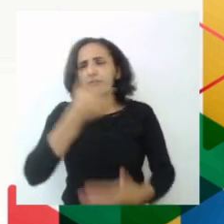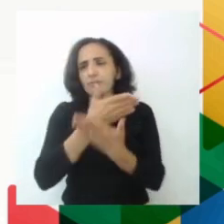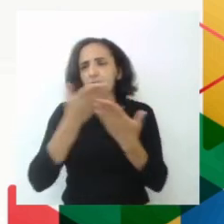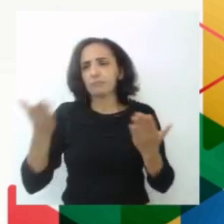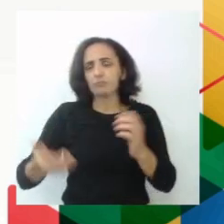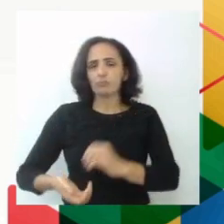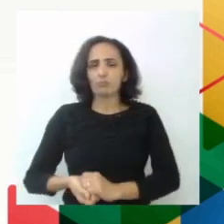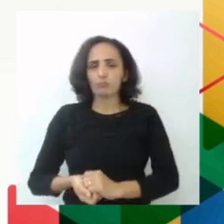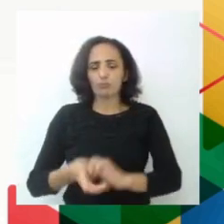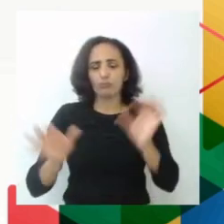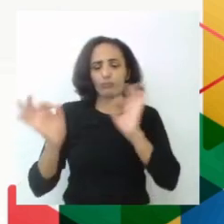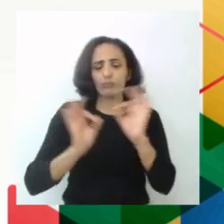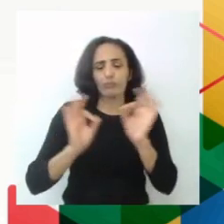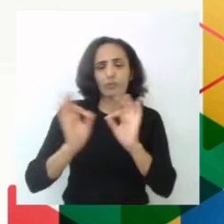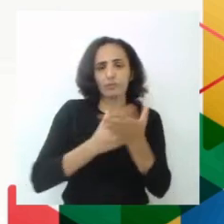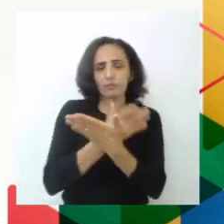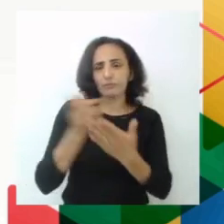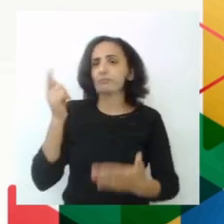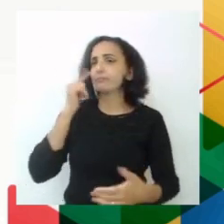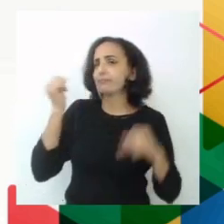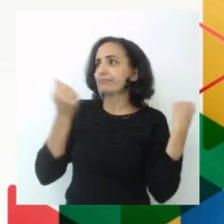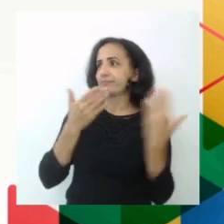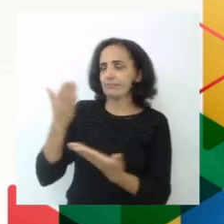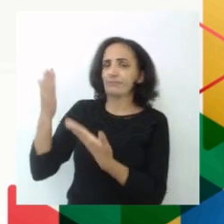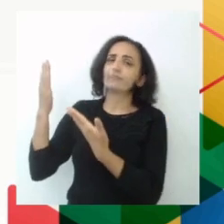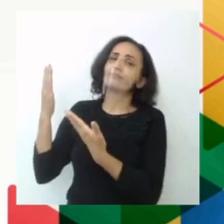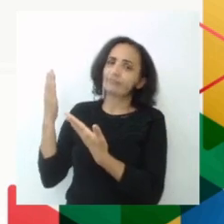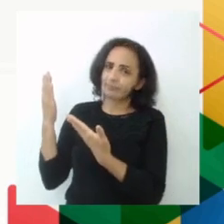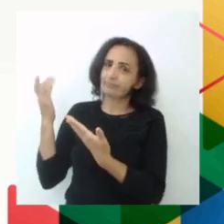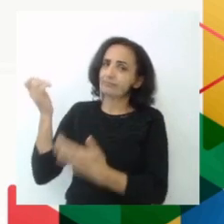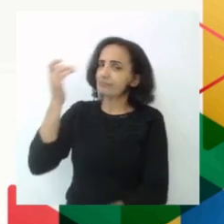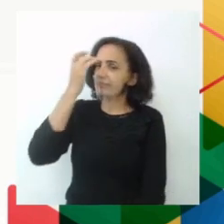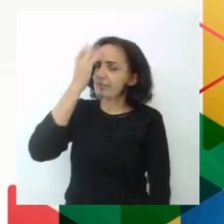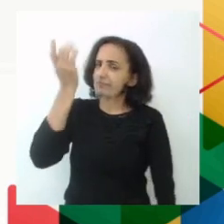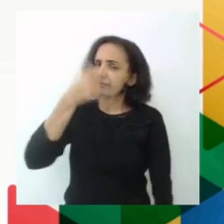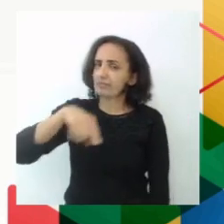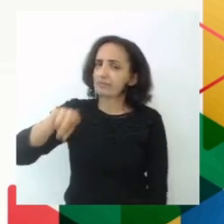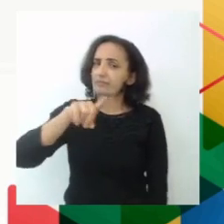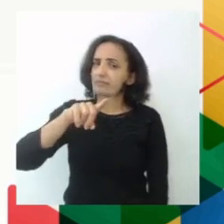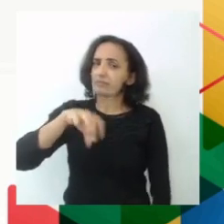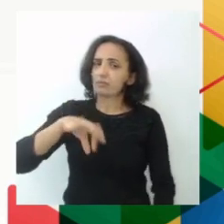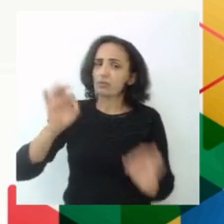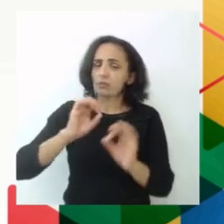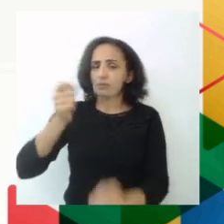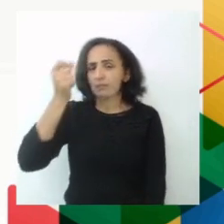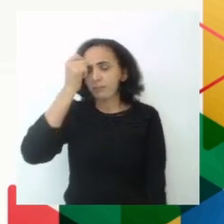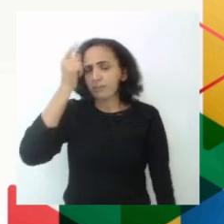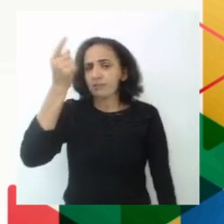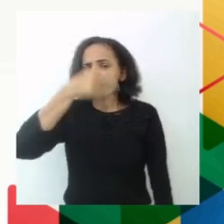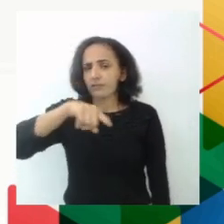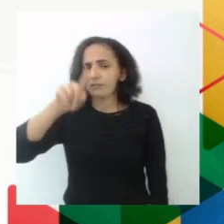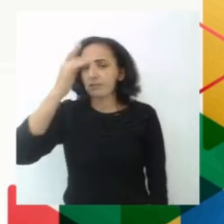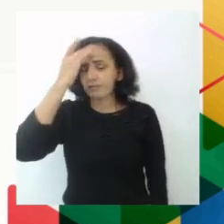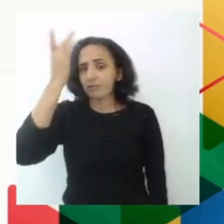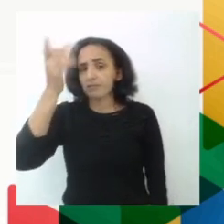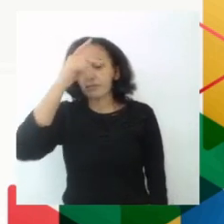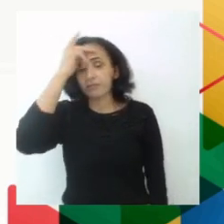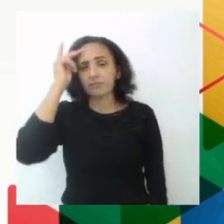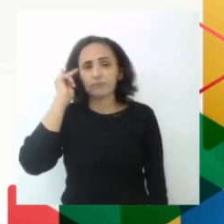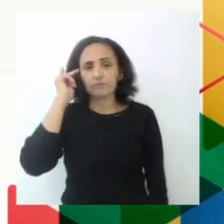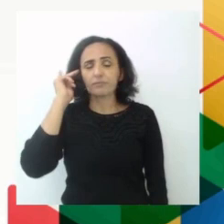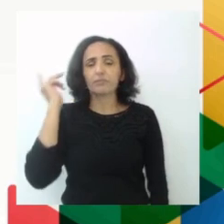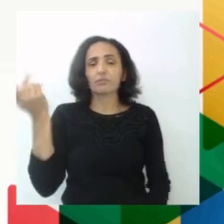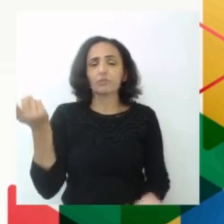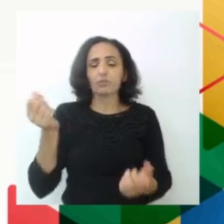um arranjo de 8, 2 a 2. Claro que dá mais trabalho fazer daquele jeito ali. Então você fica com essa ideia aí de que as pessoas, quando